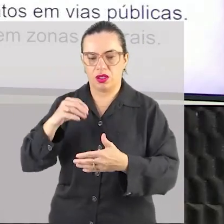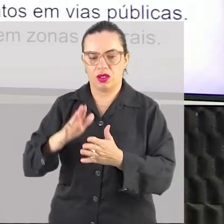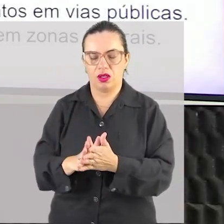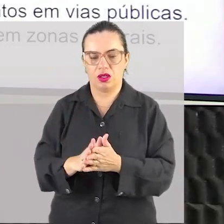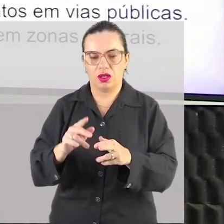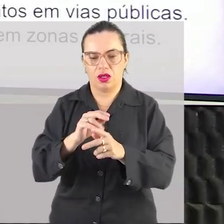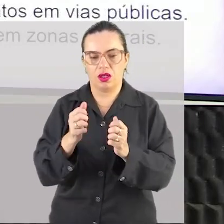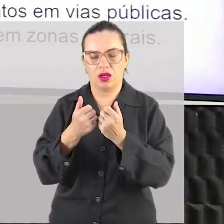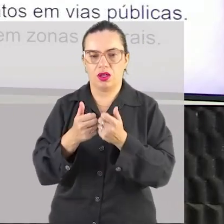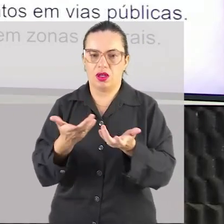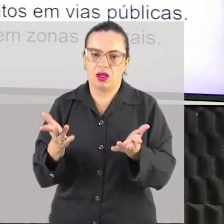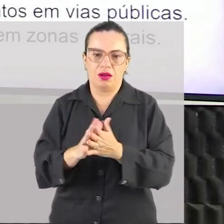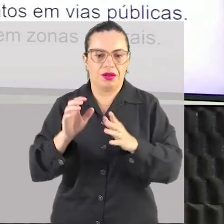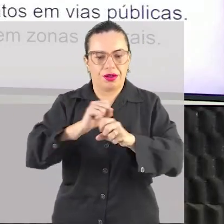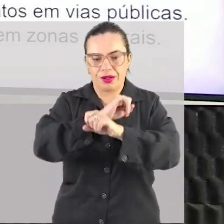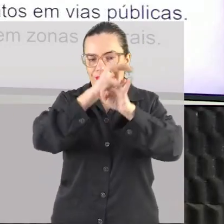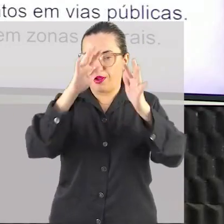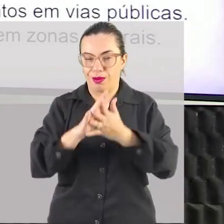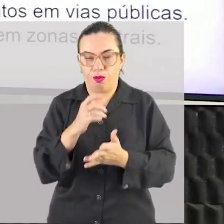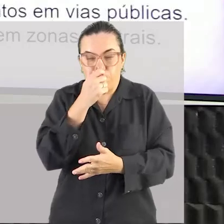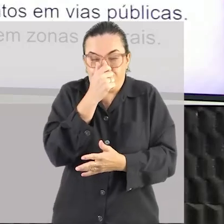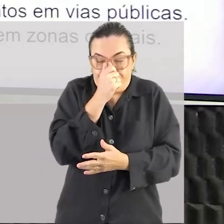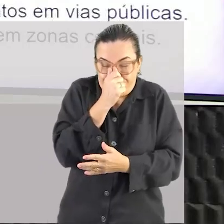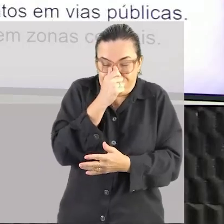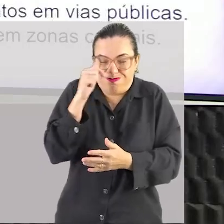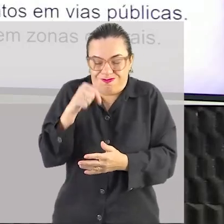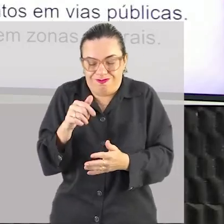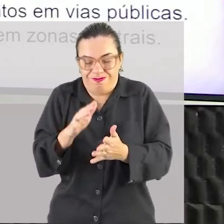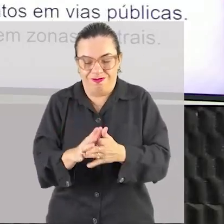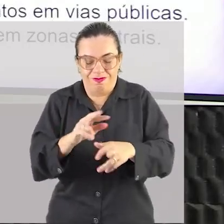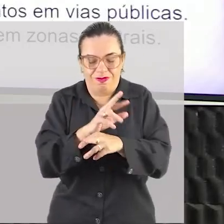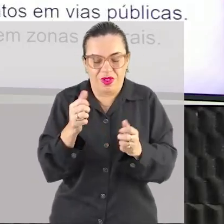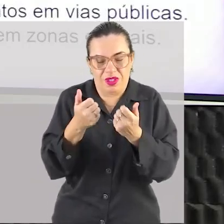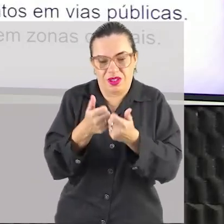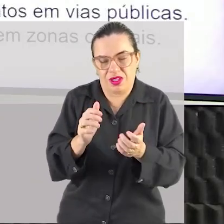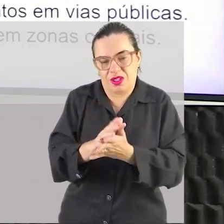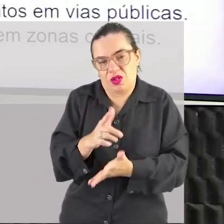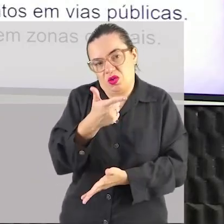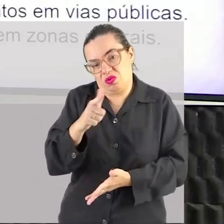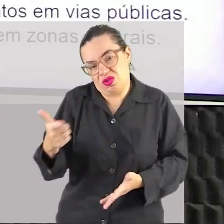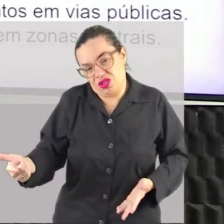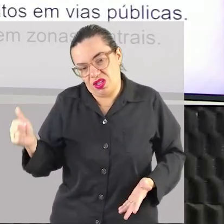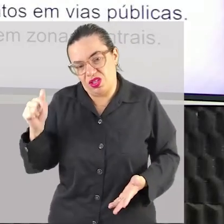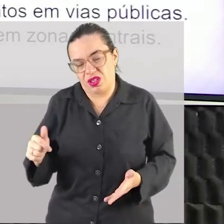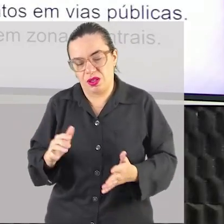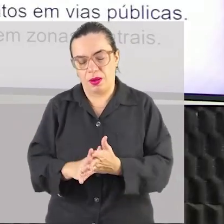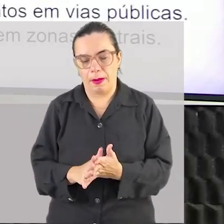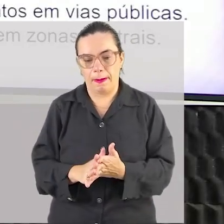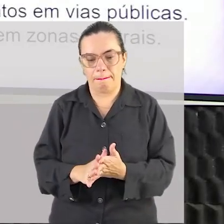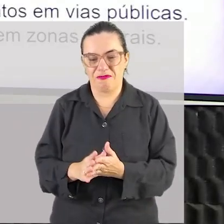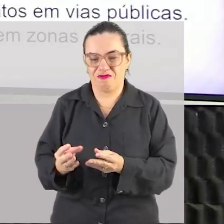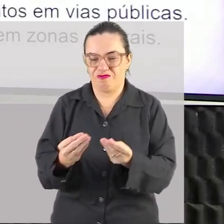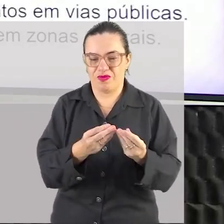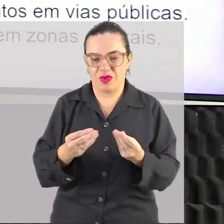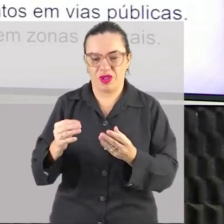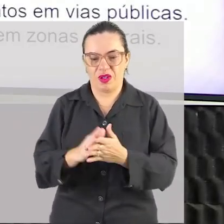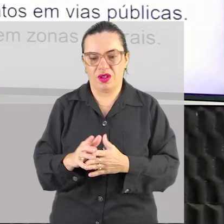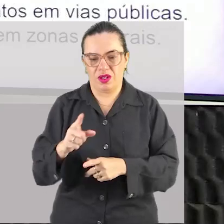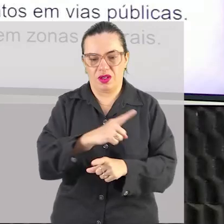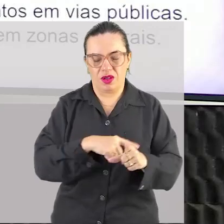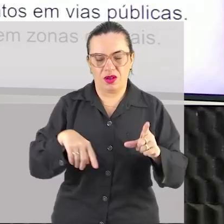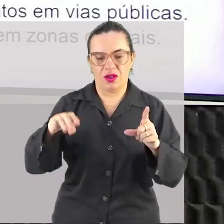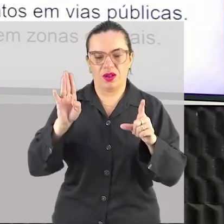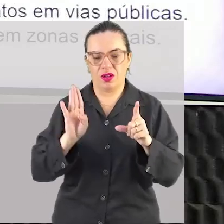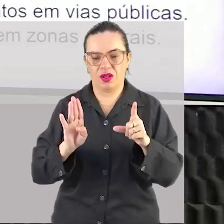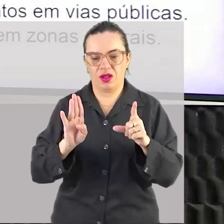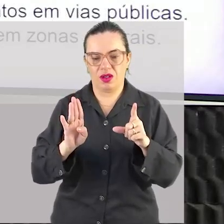ainda tem problemas como superlotação porque não há ônibus em número suficiente mas aí é um outro papo Ok então se eu ocupo